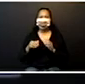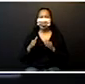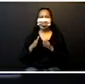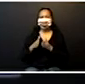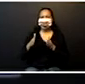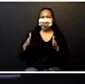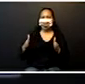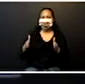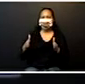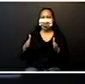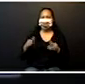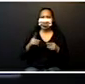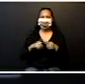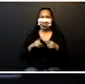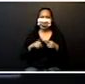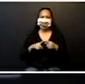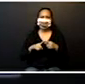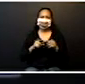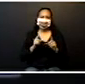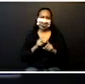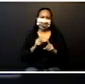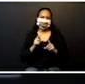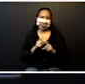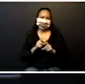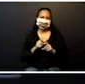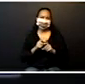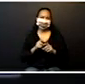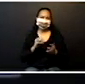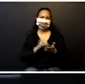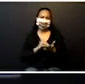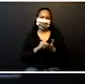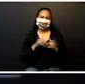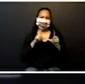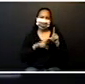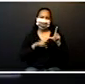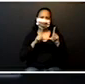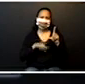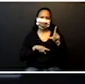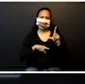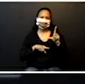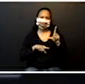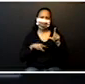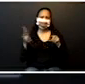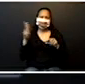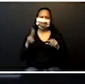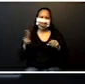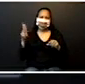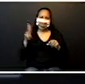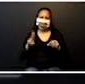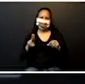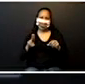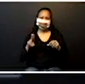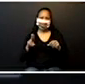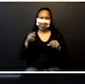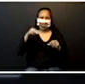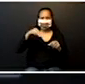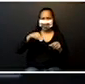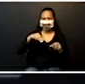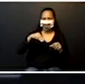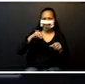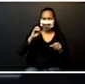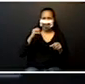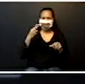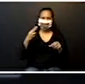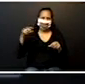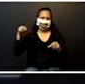as palavras estão incompletas e vocês vão completar usando o M ou N. Lembrando que o M você só vai usar para o